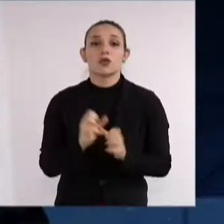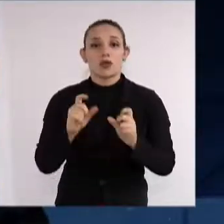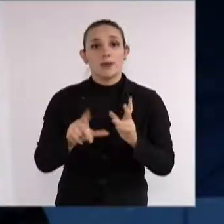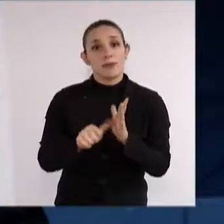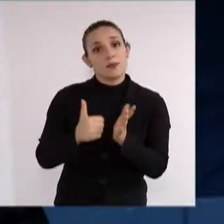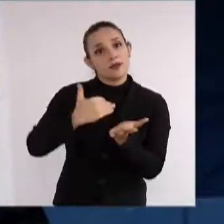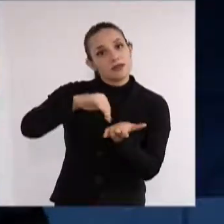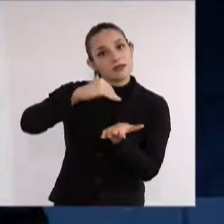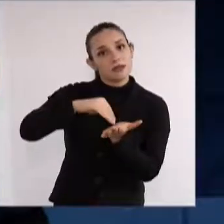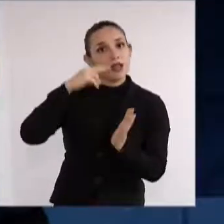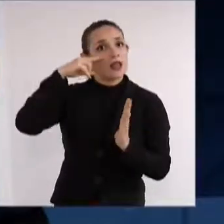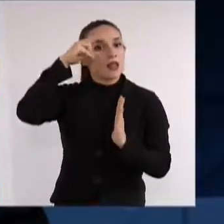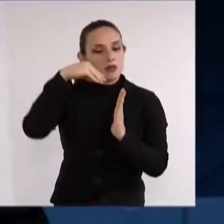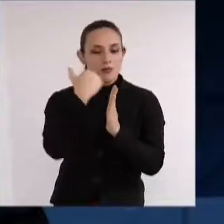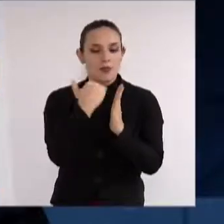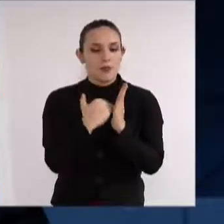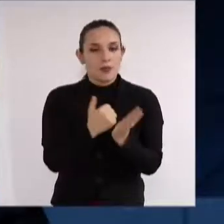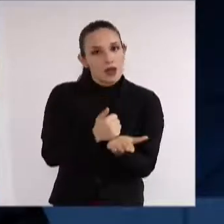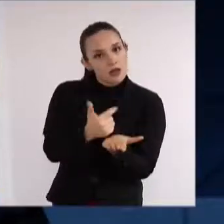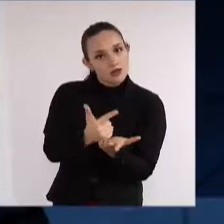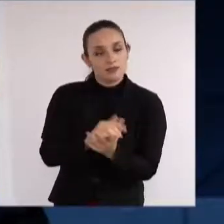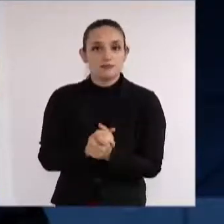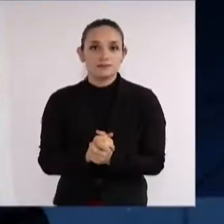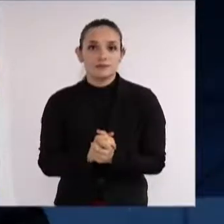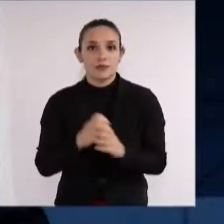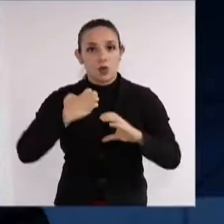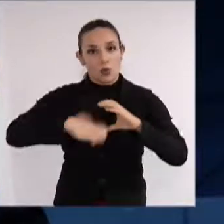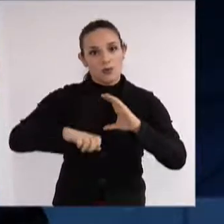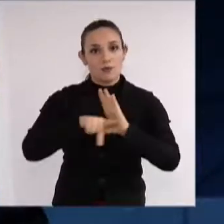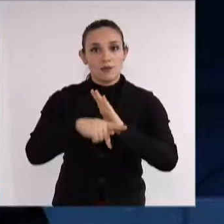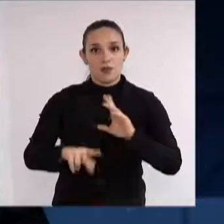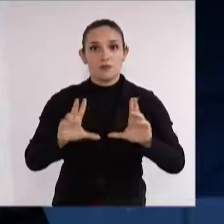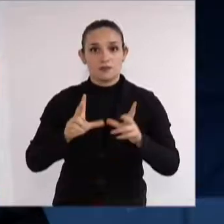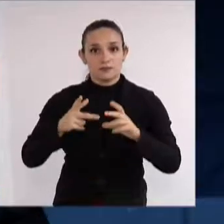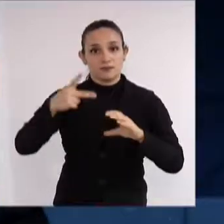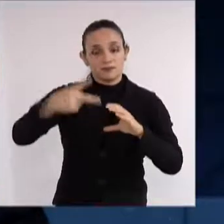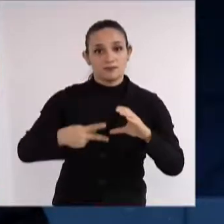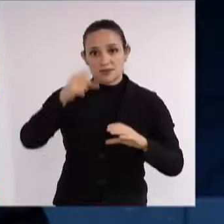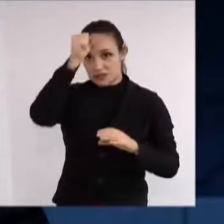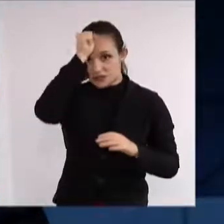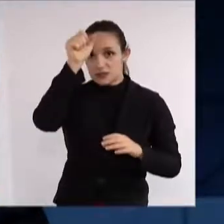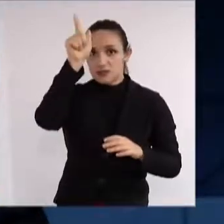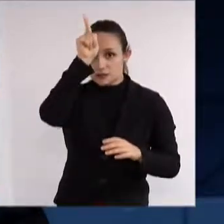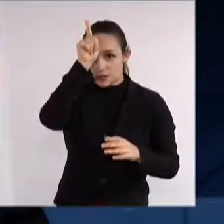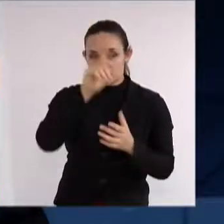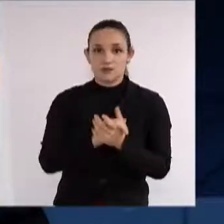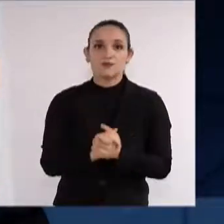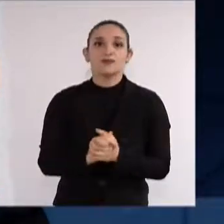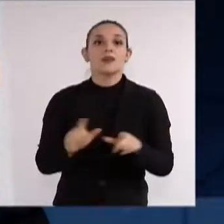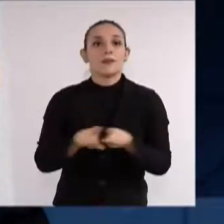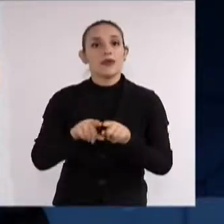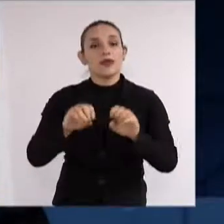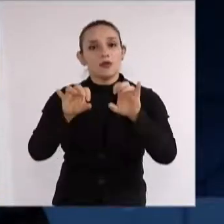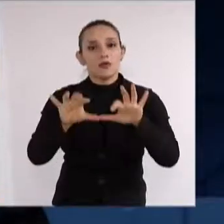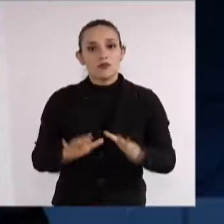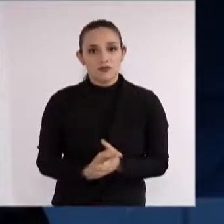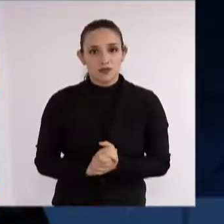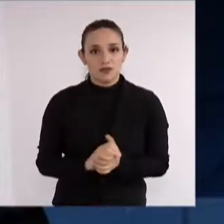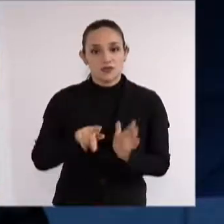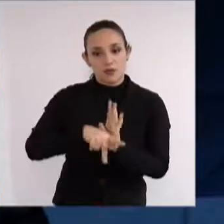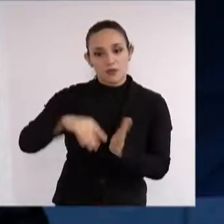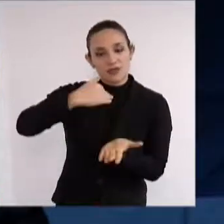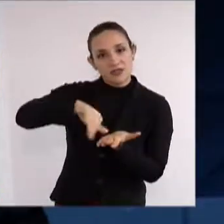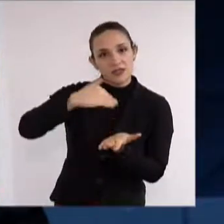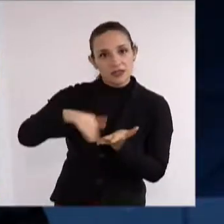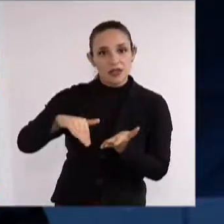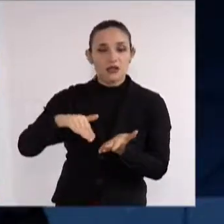primeiro secretário foram lidos os seguintes expedientes. E-mail da Câmara Municipal de São Gabriel do Oeste, ofício da Secretaria de Saúde